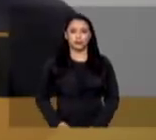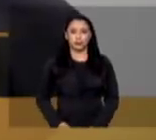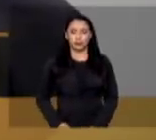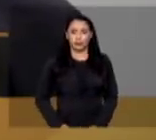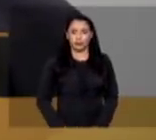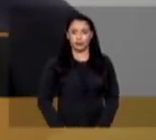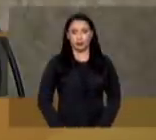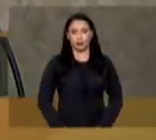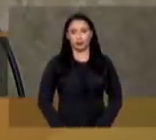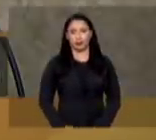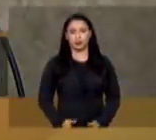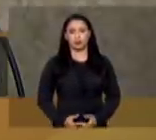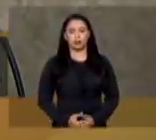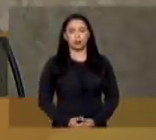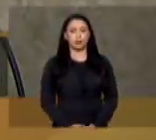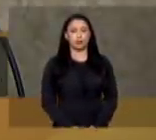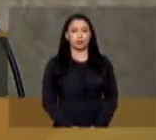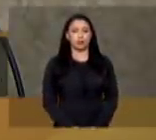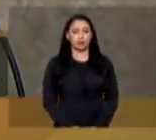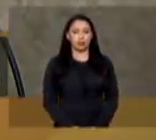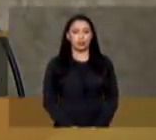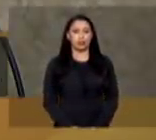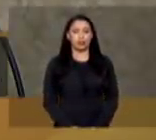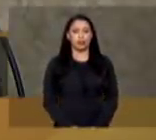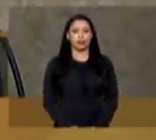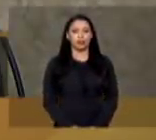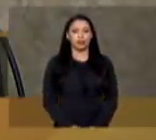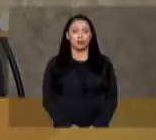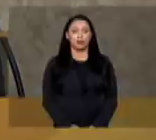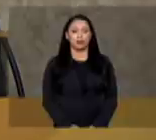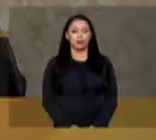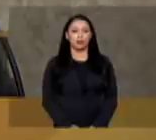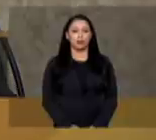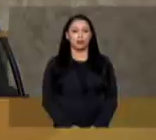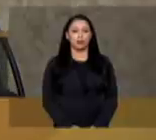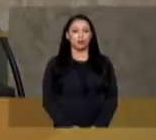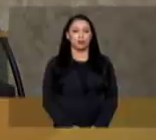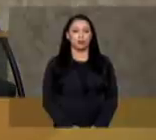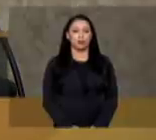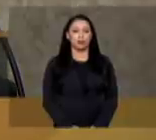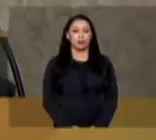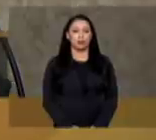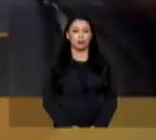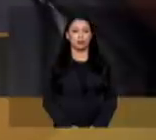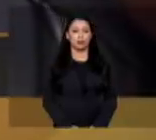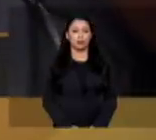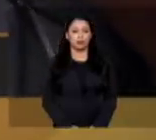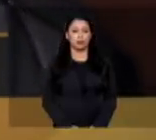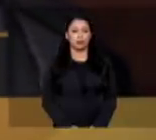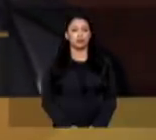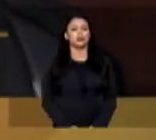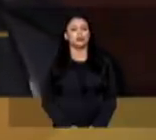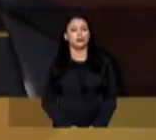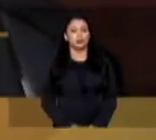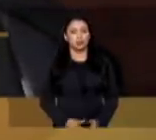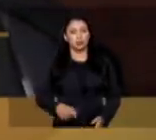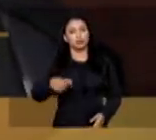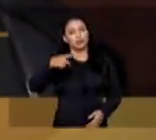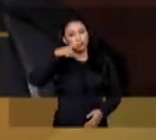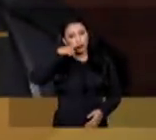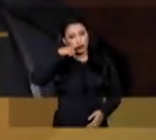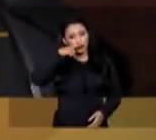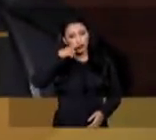advogado. Então, doutor Cristiano Zanin, Vossa Excelência, até a palavra. Não tem objeções, presidente, ao ouvir o